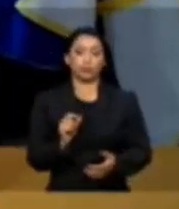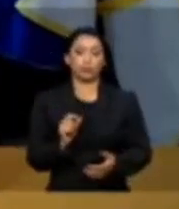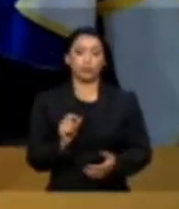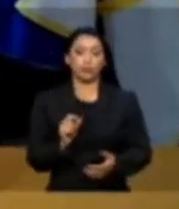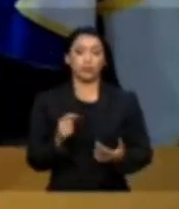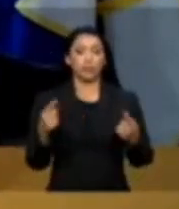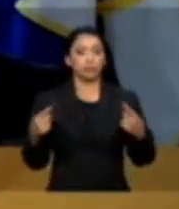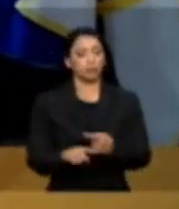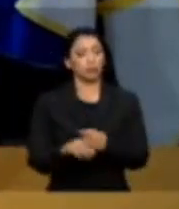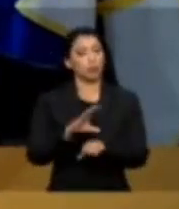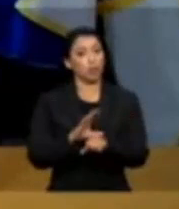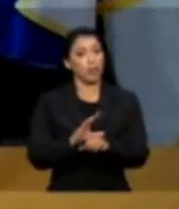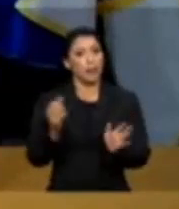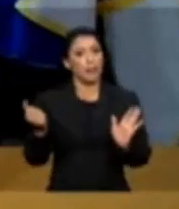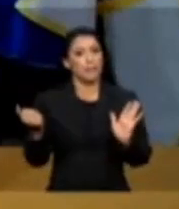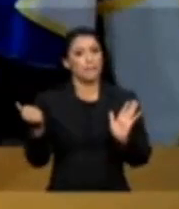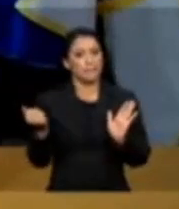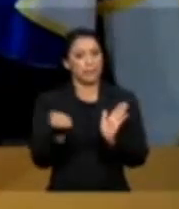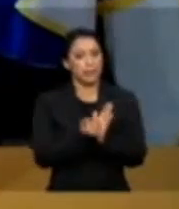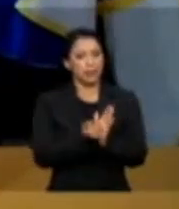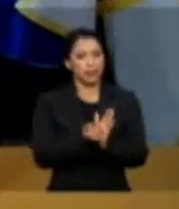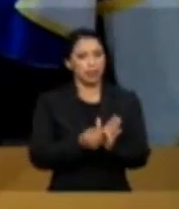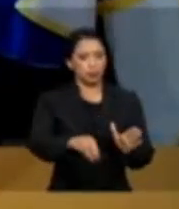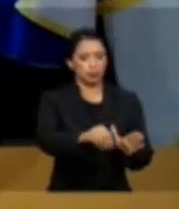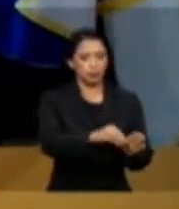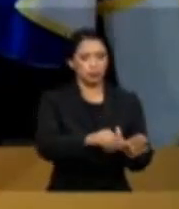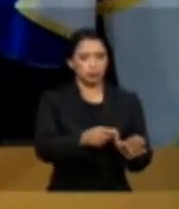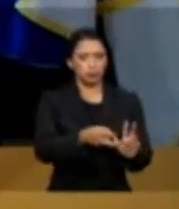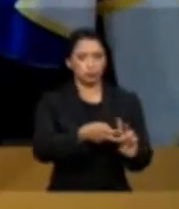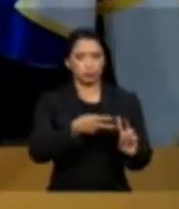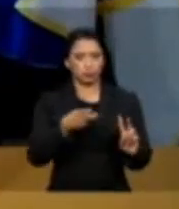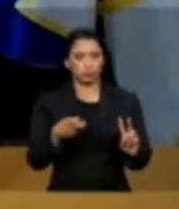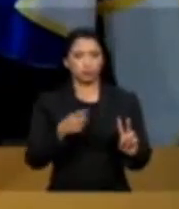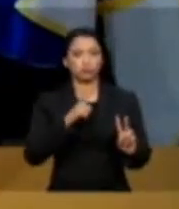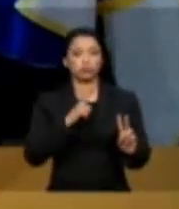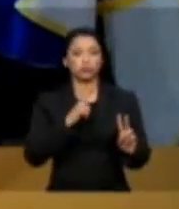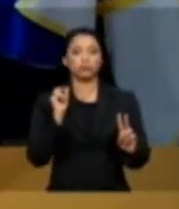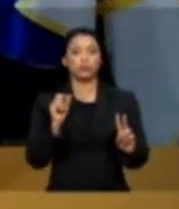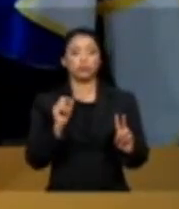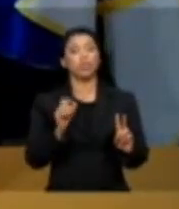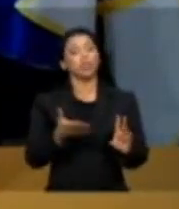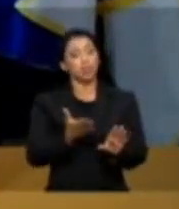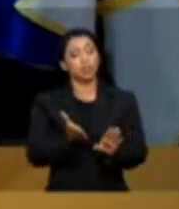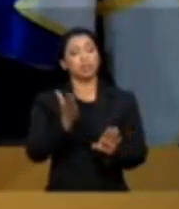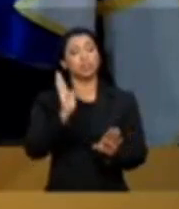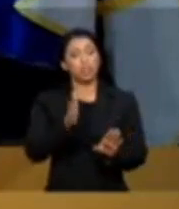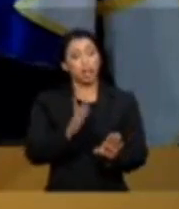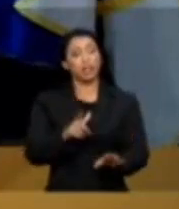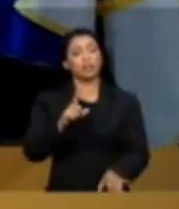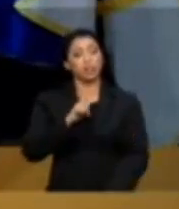portanto. Demarcar uma terra indígena equivale a reconhecer um status pré-existente, vale